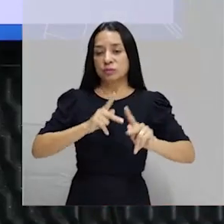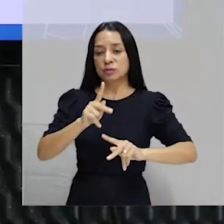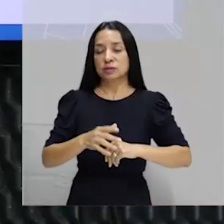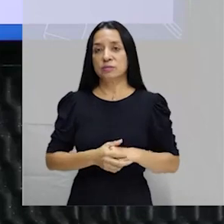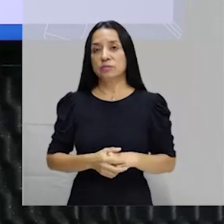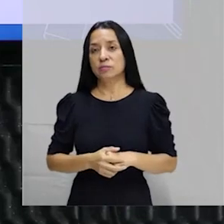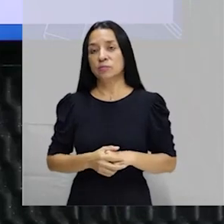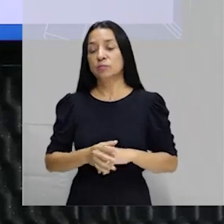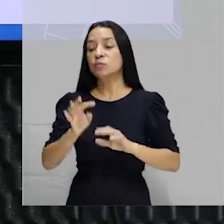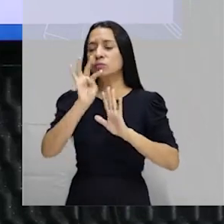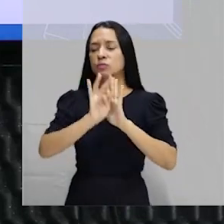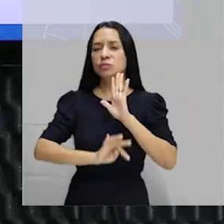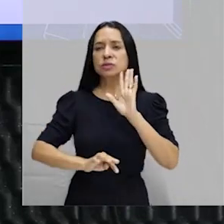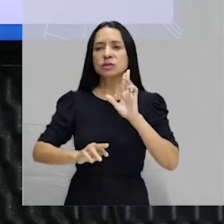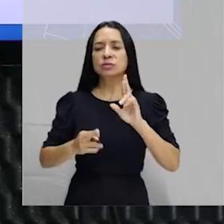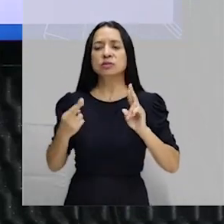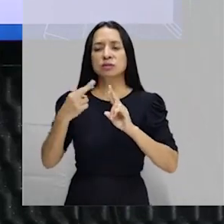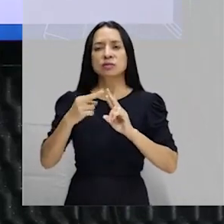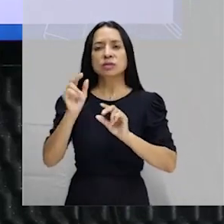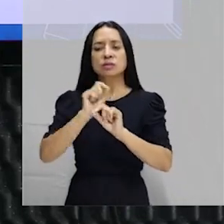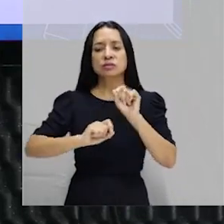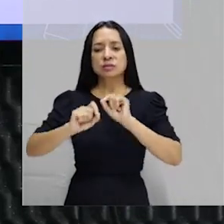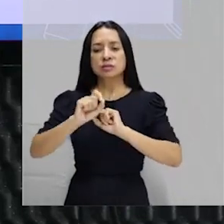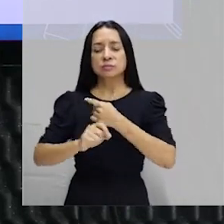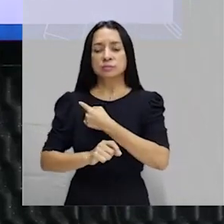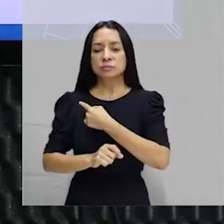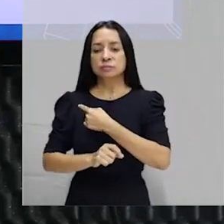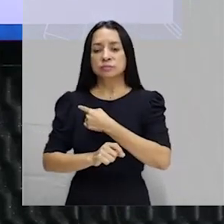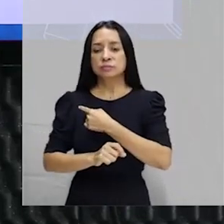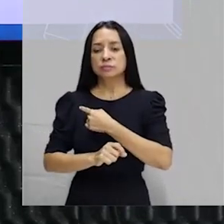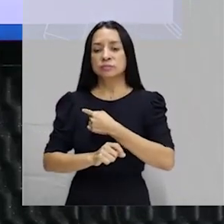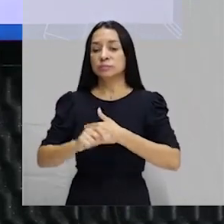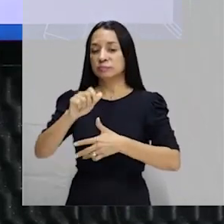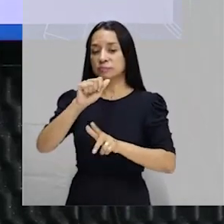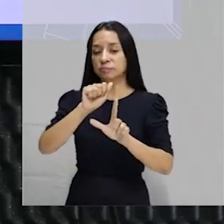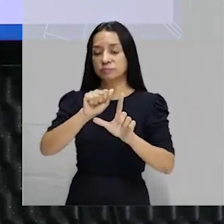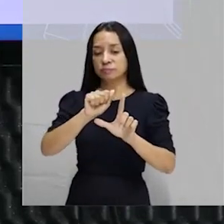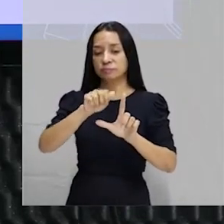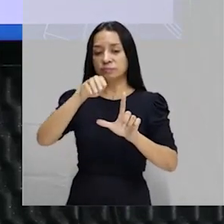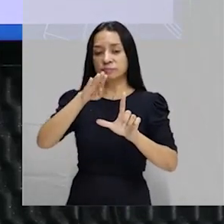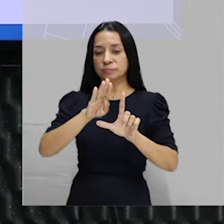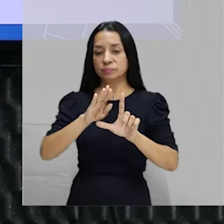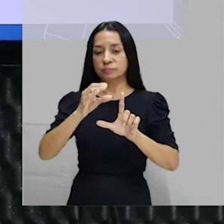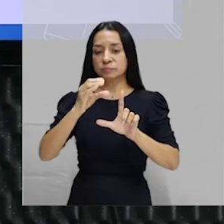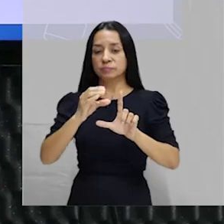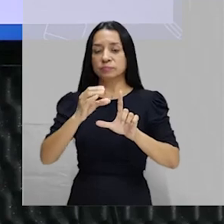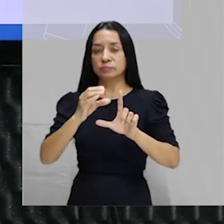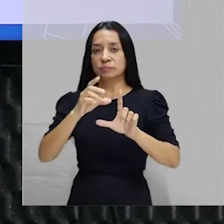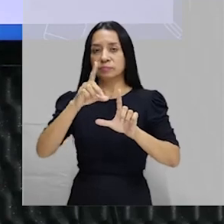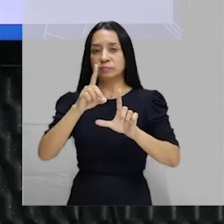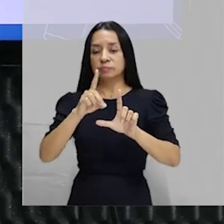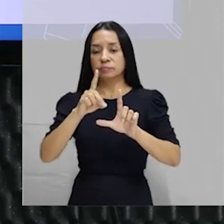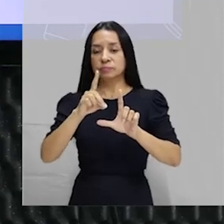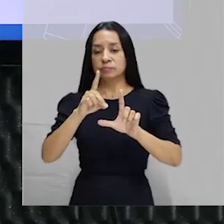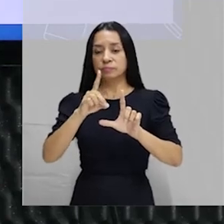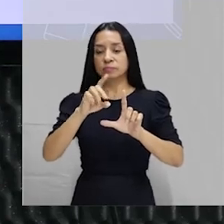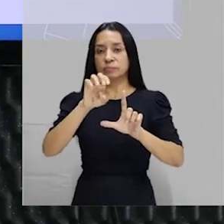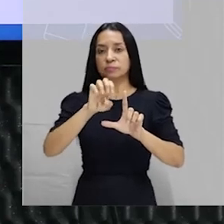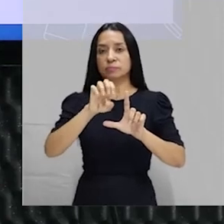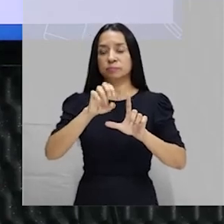bacana para a gente discutir e relembrar. Primeira questão, olha o que ela te fala. A análise geográfica é feita a partir